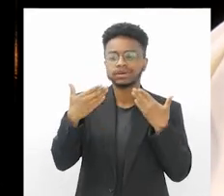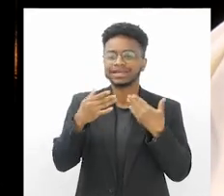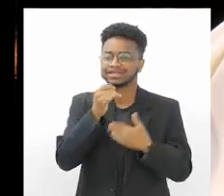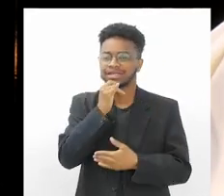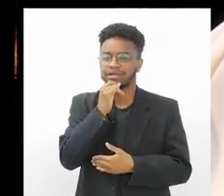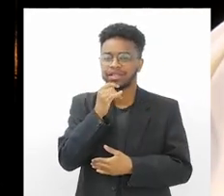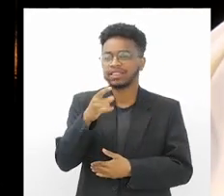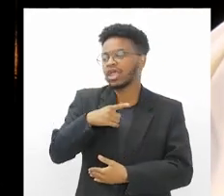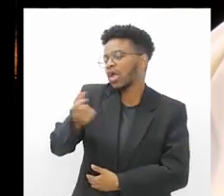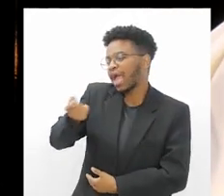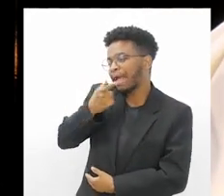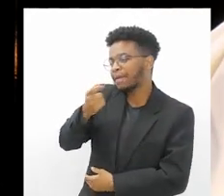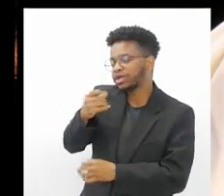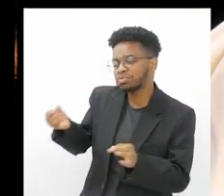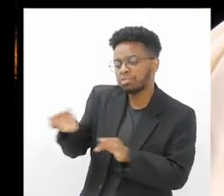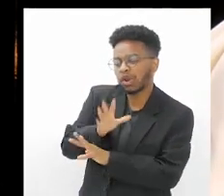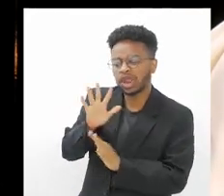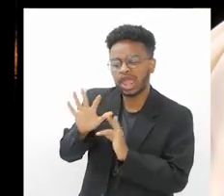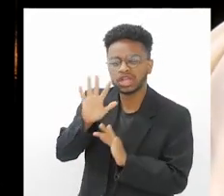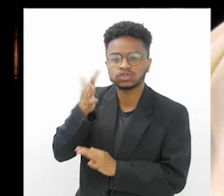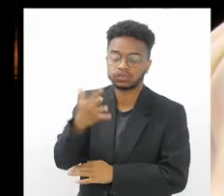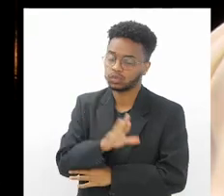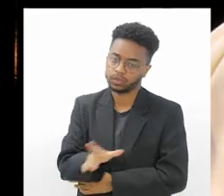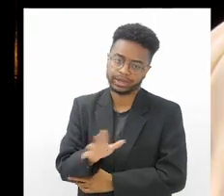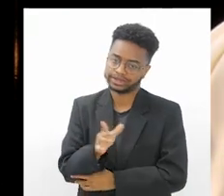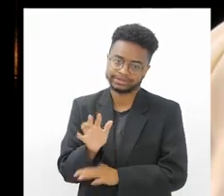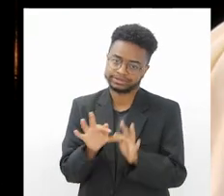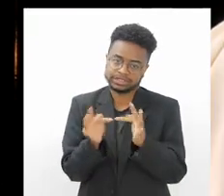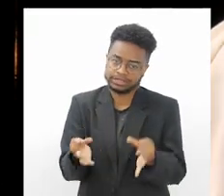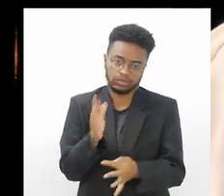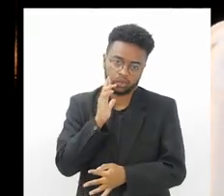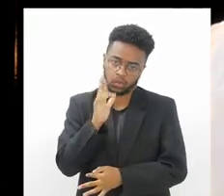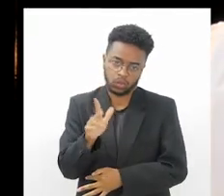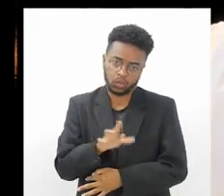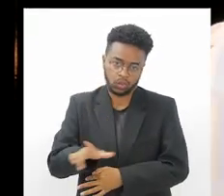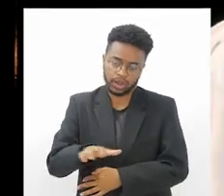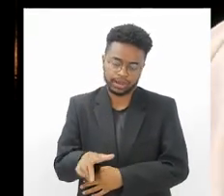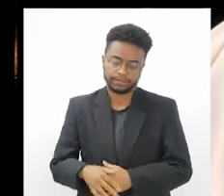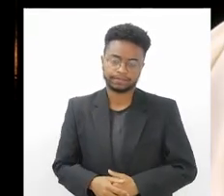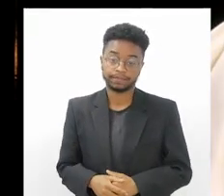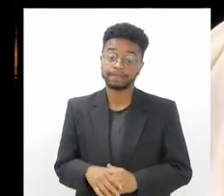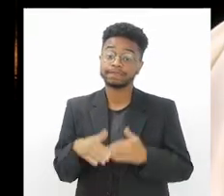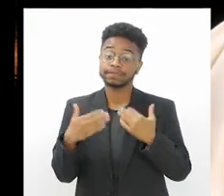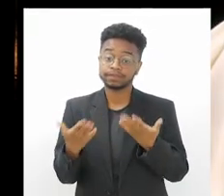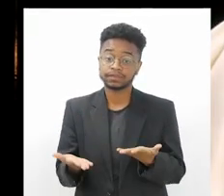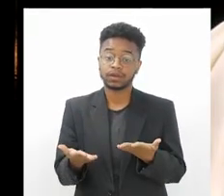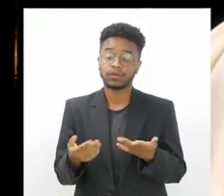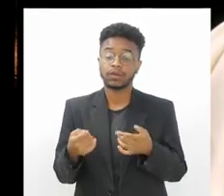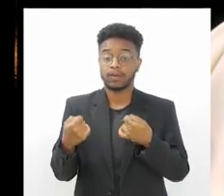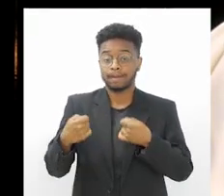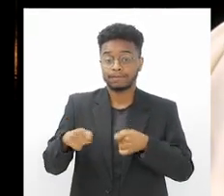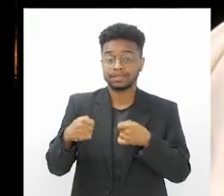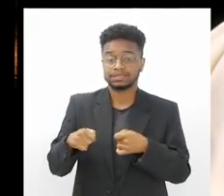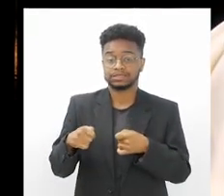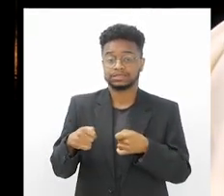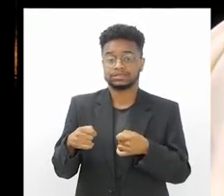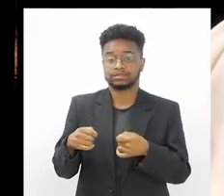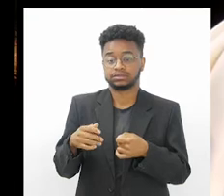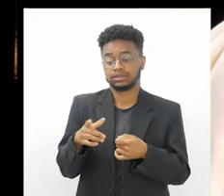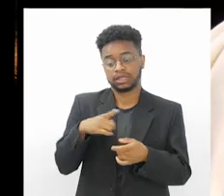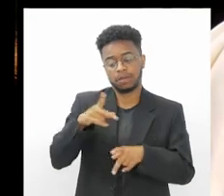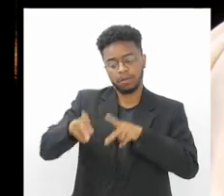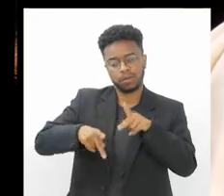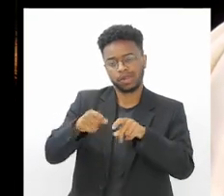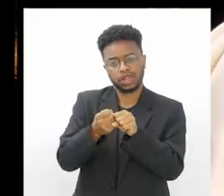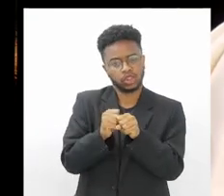né? Ah, tipo assim, ah, toma uma dipirona e você vai ficar melhor, né? É não é assim. Então, envolve toda uma esfera, né? A